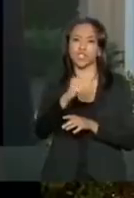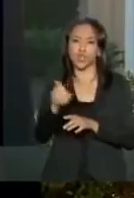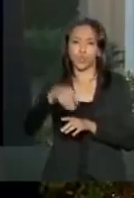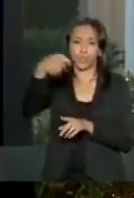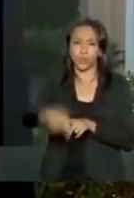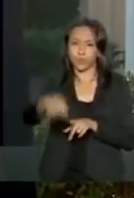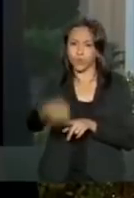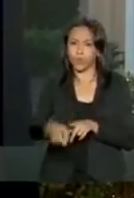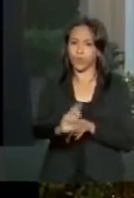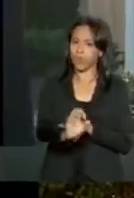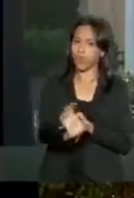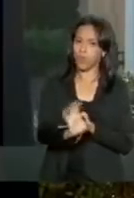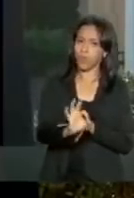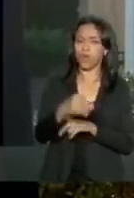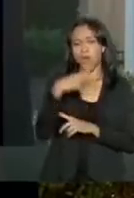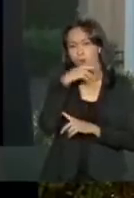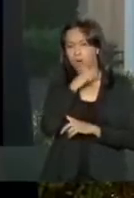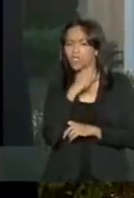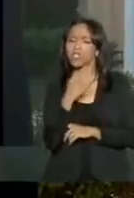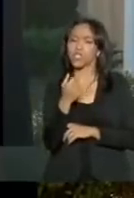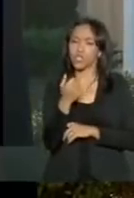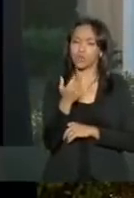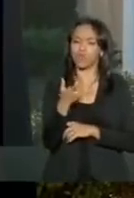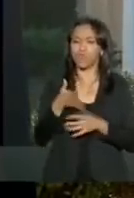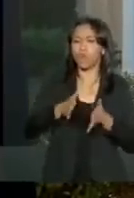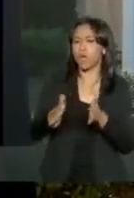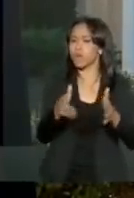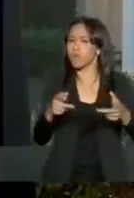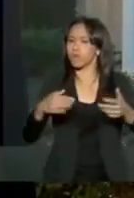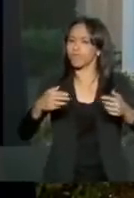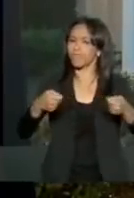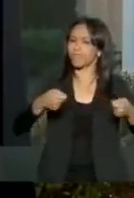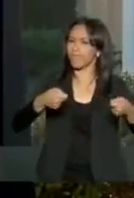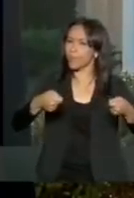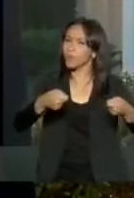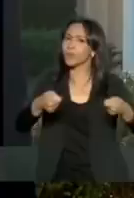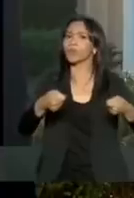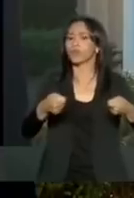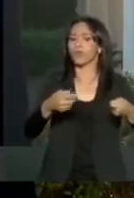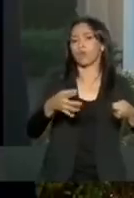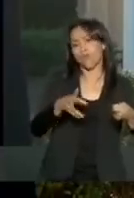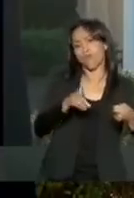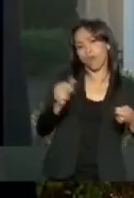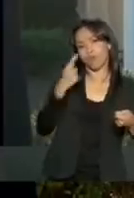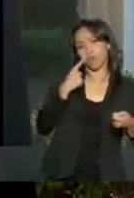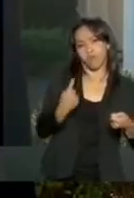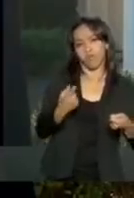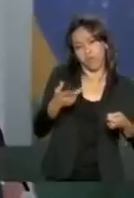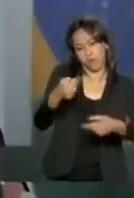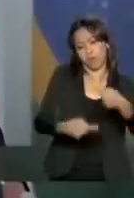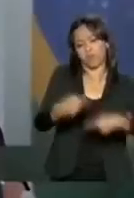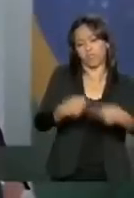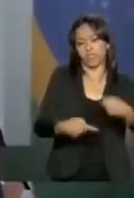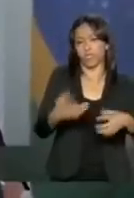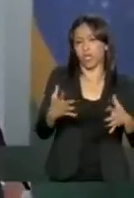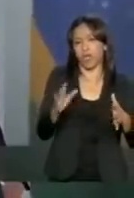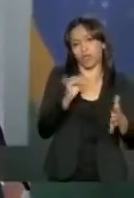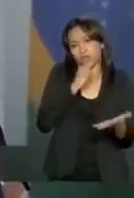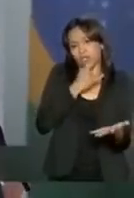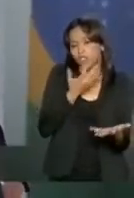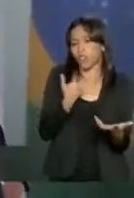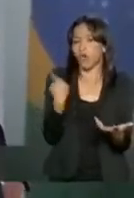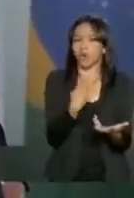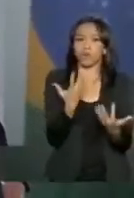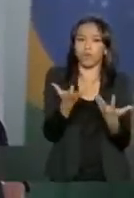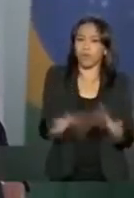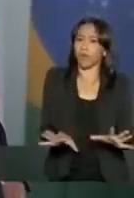acho que um caminho intermediário, mas podemos endurecer a política se for necessário. Mas é muito triste. Não queremos nada além